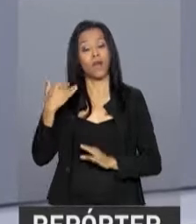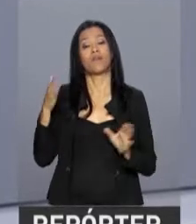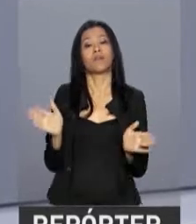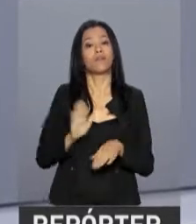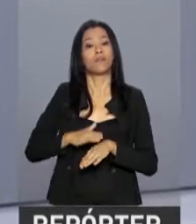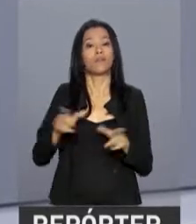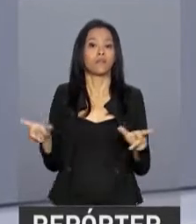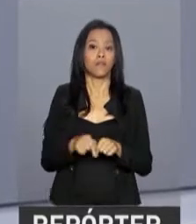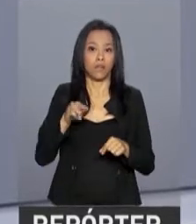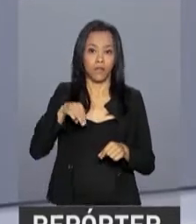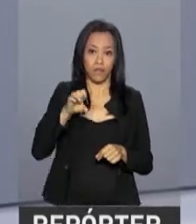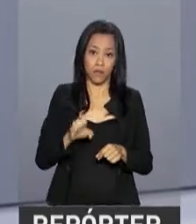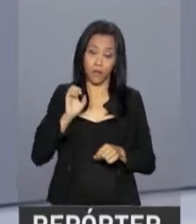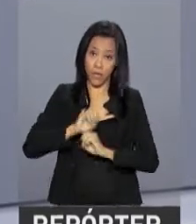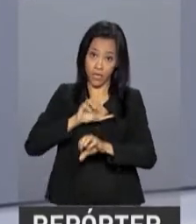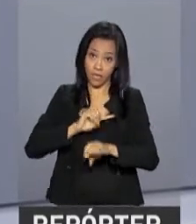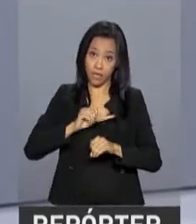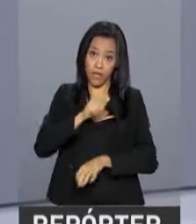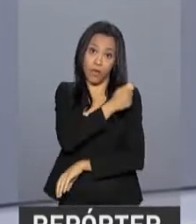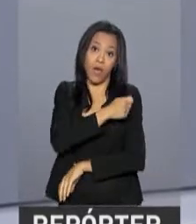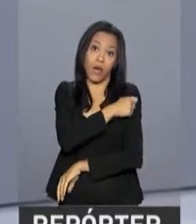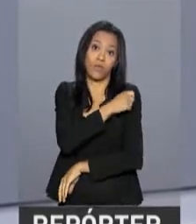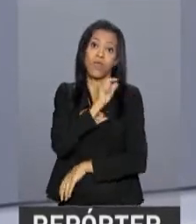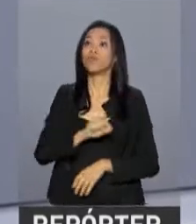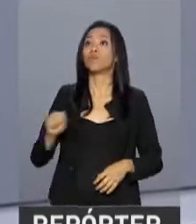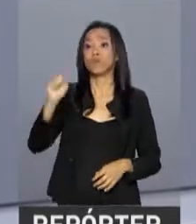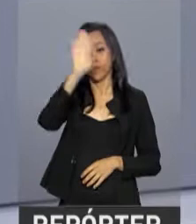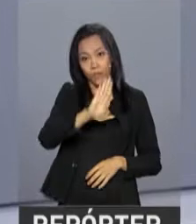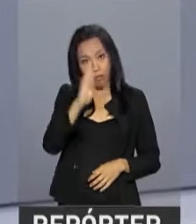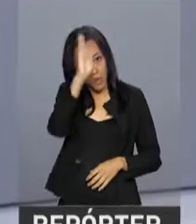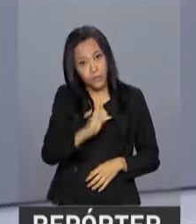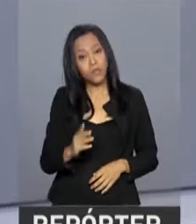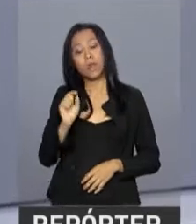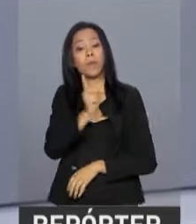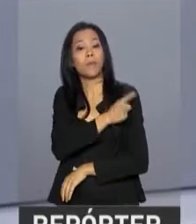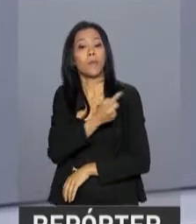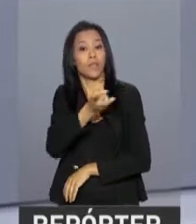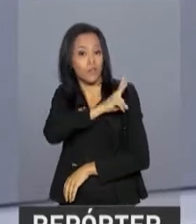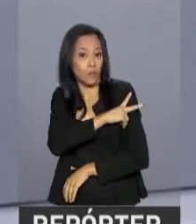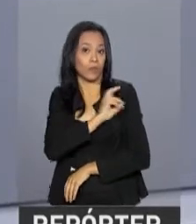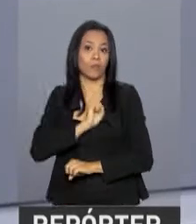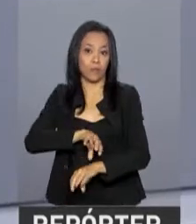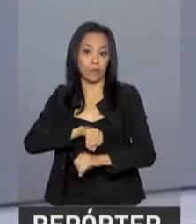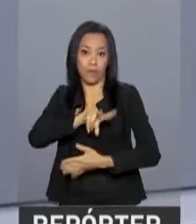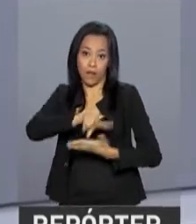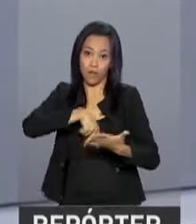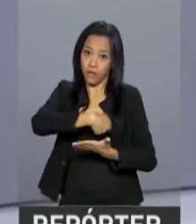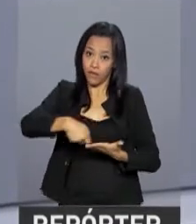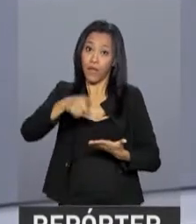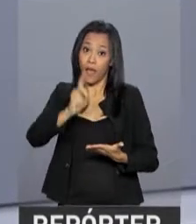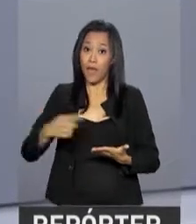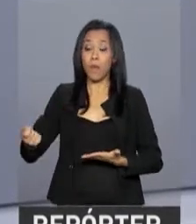alfabetização dos alunos de todas as turmas do 1º e do 2º anos do ensino fundamental esse apoio é feito com o